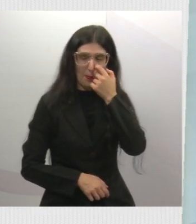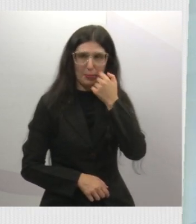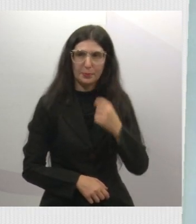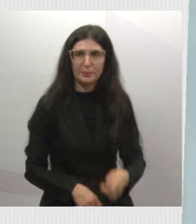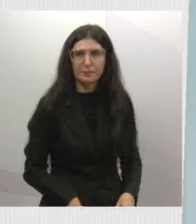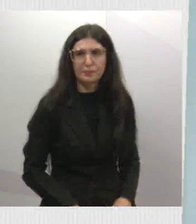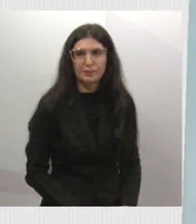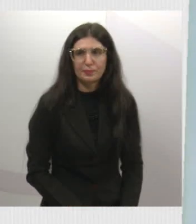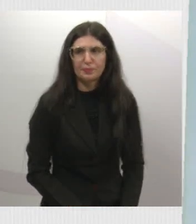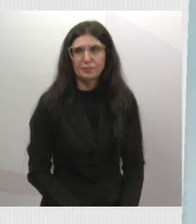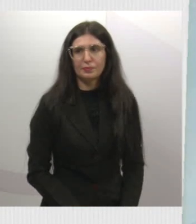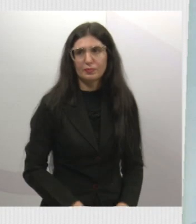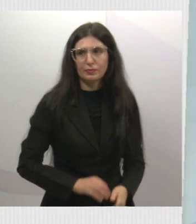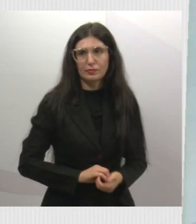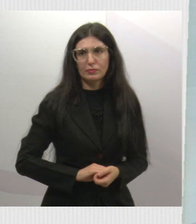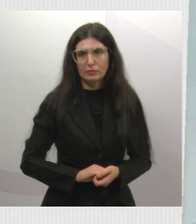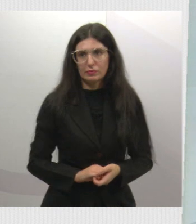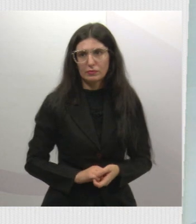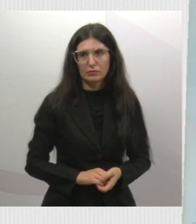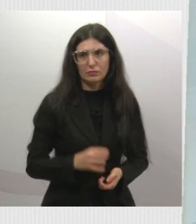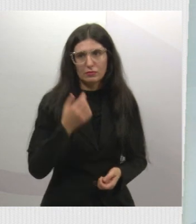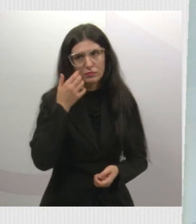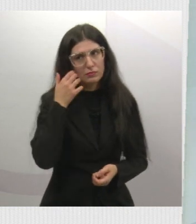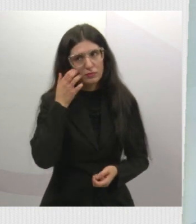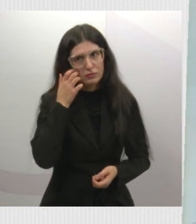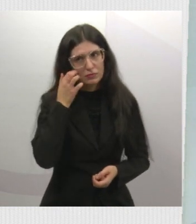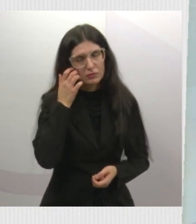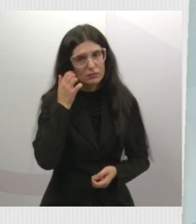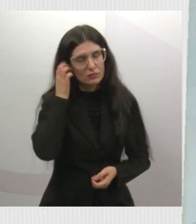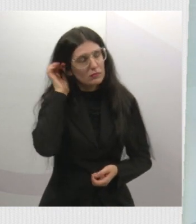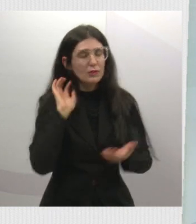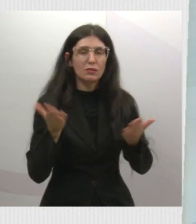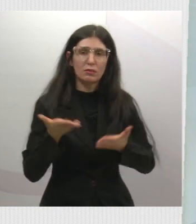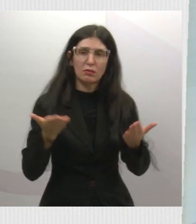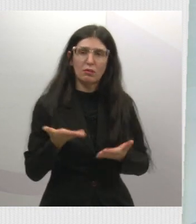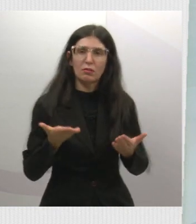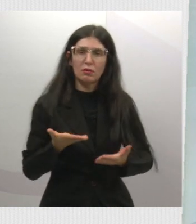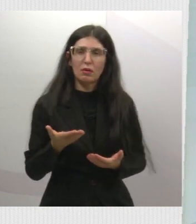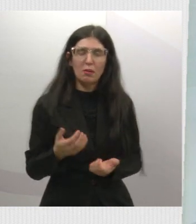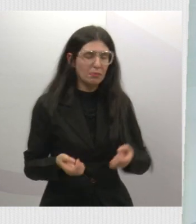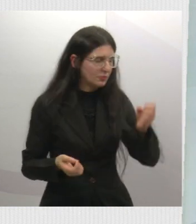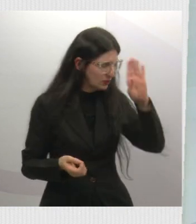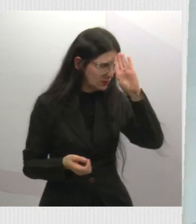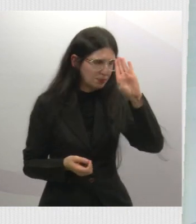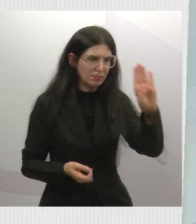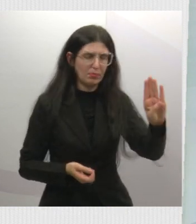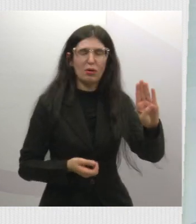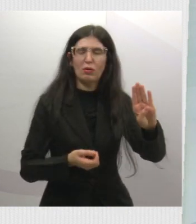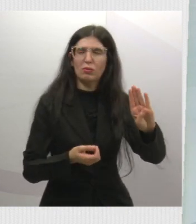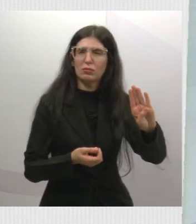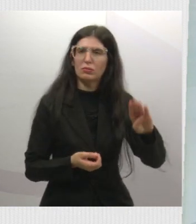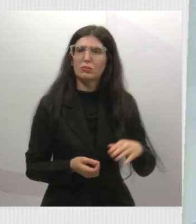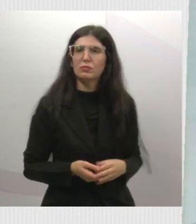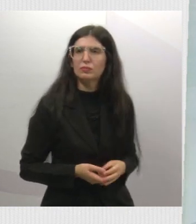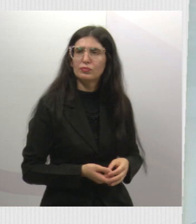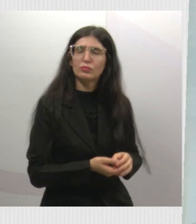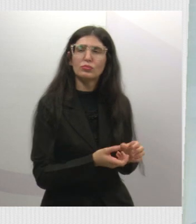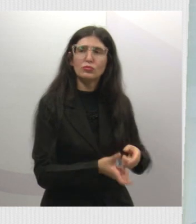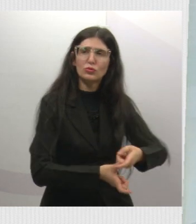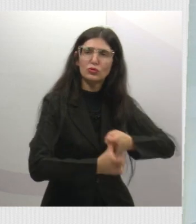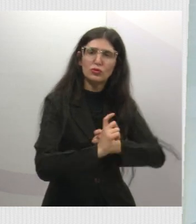Vamos falar agora sobre as receitas principais. Aqui é um quadro que traz